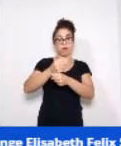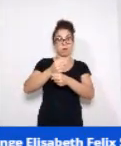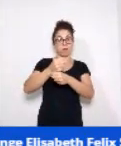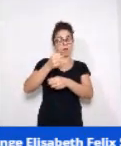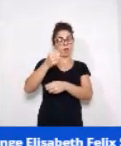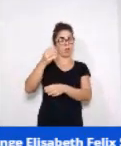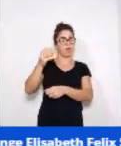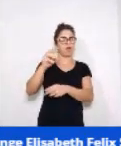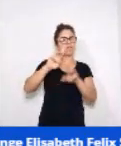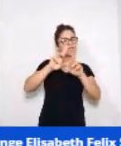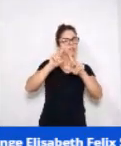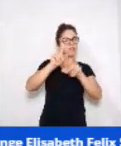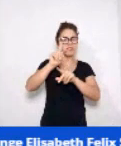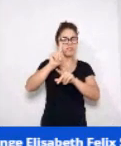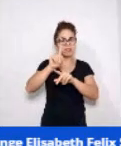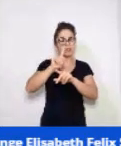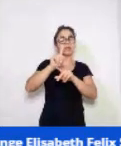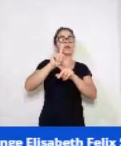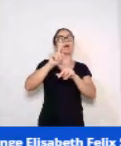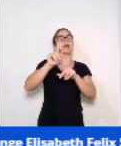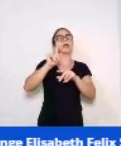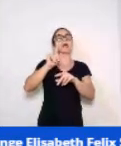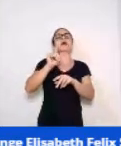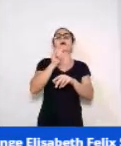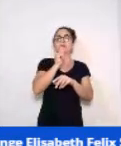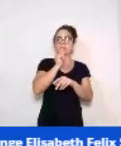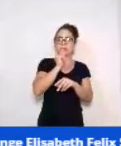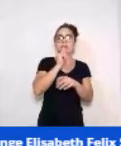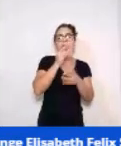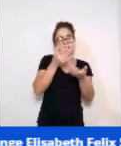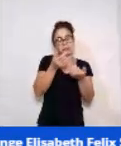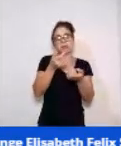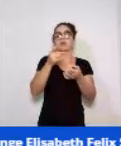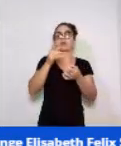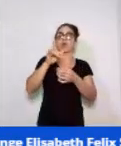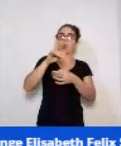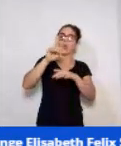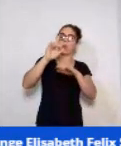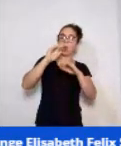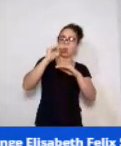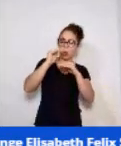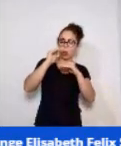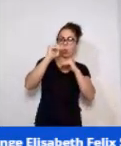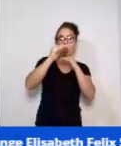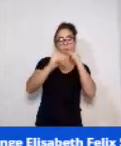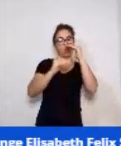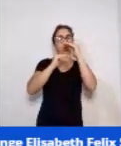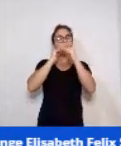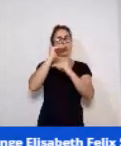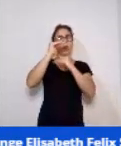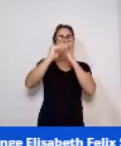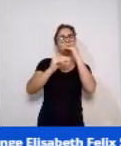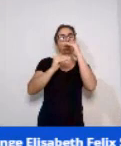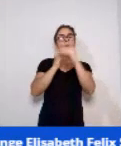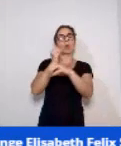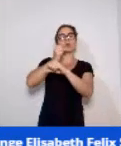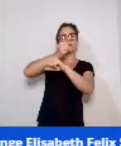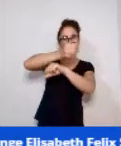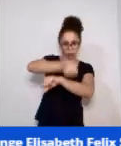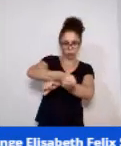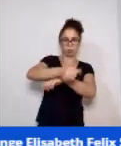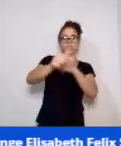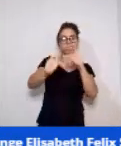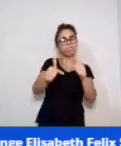né? Estamos ainda em construção, o ano de 2021 é um ano de muitas construções e desafios à frente, como eu havia